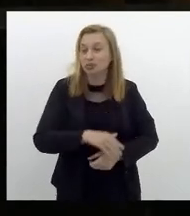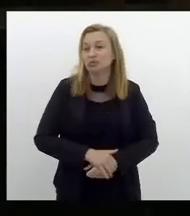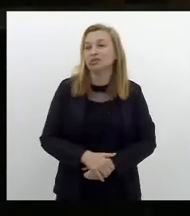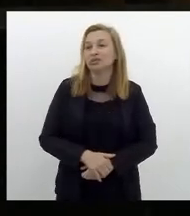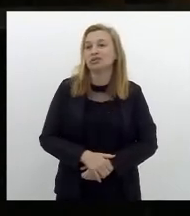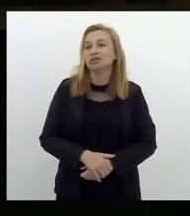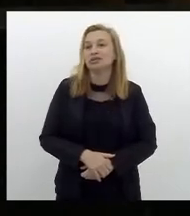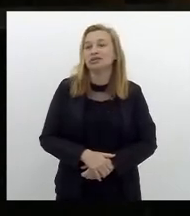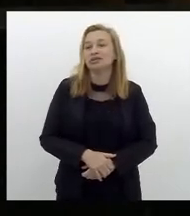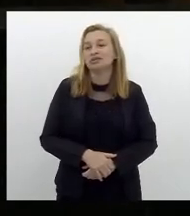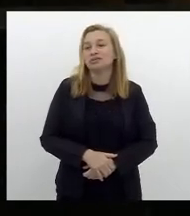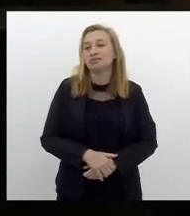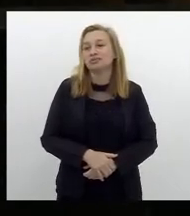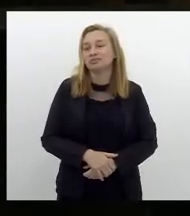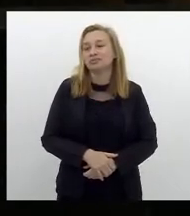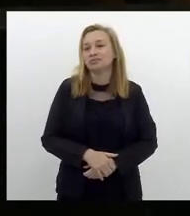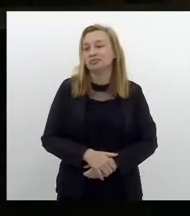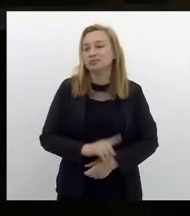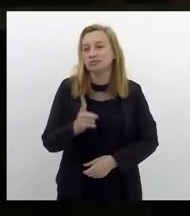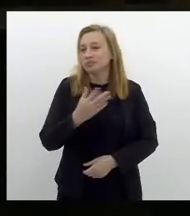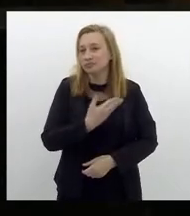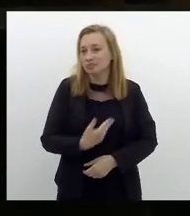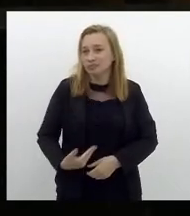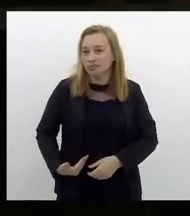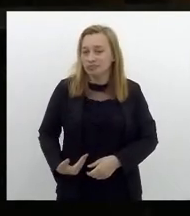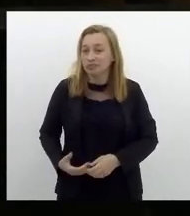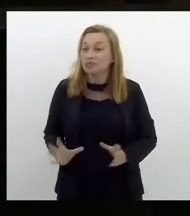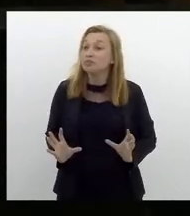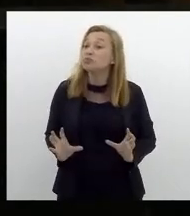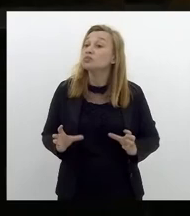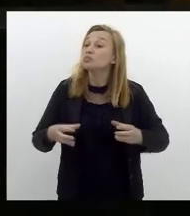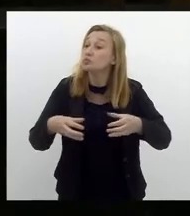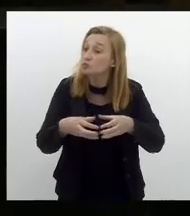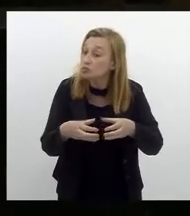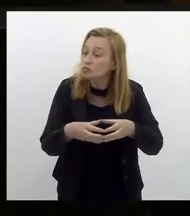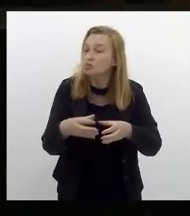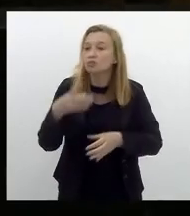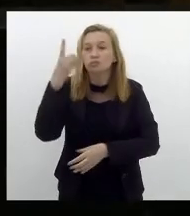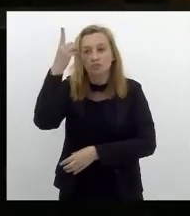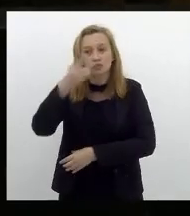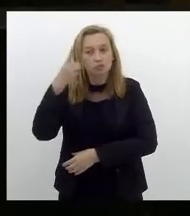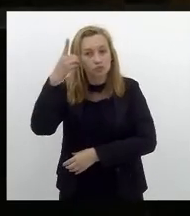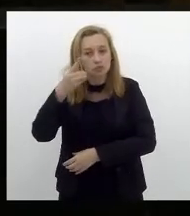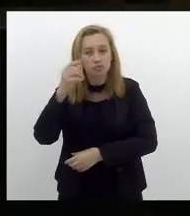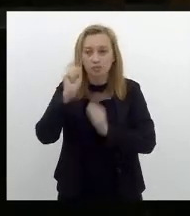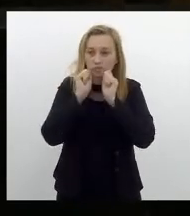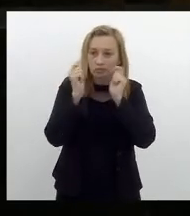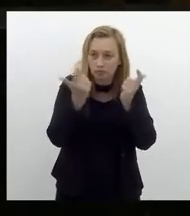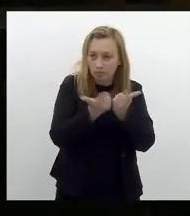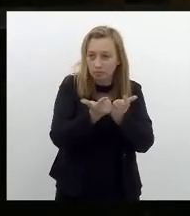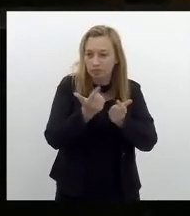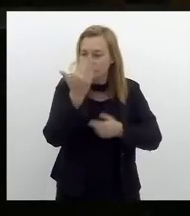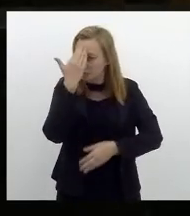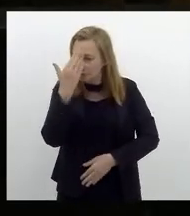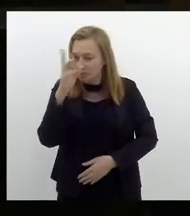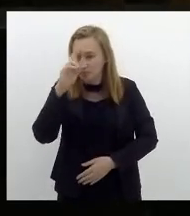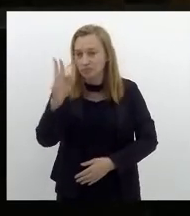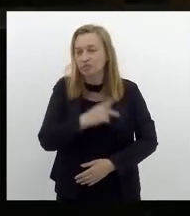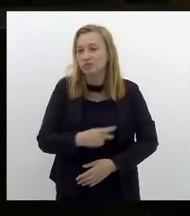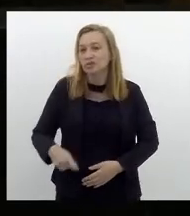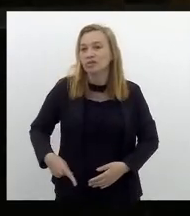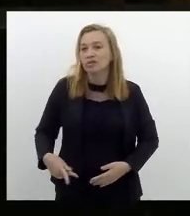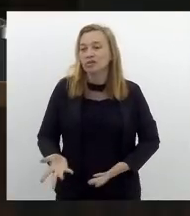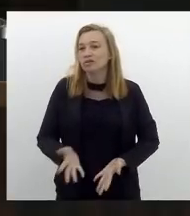tivemos, não é o governo, é o conjunto dos deputados da Assembleia Legislativa. Muito obrigado, senhora